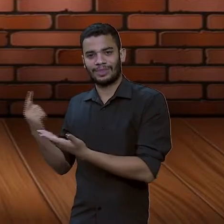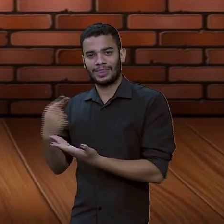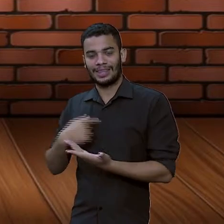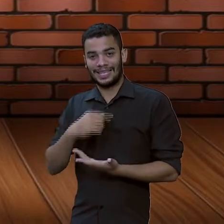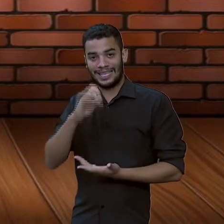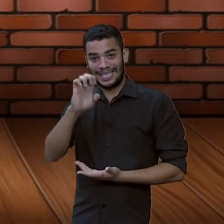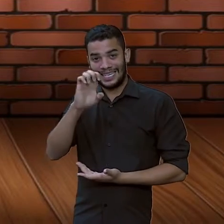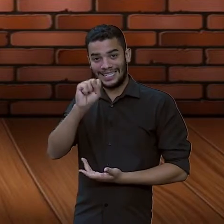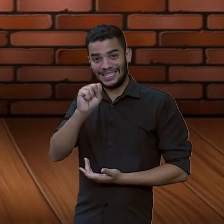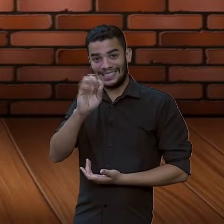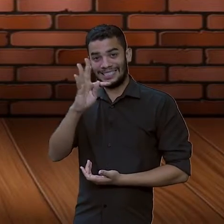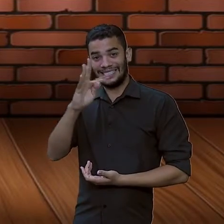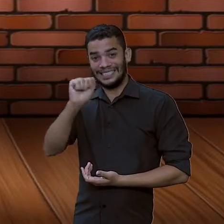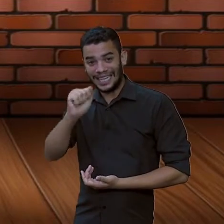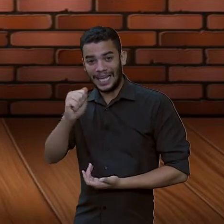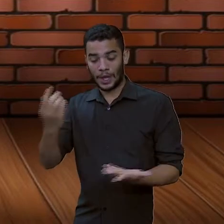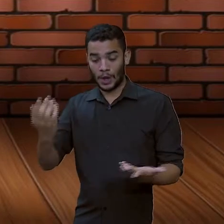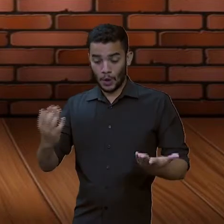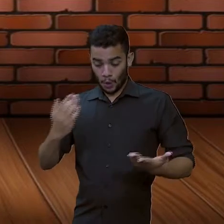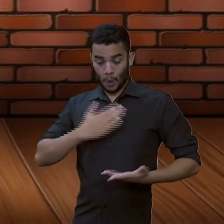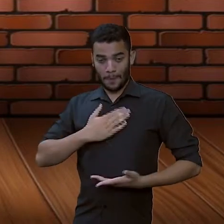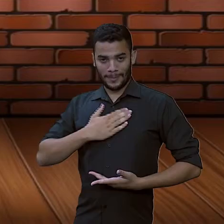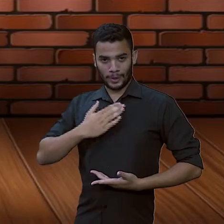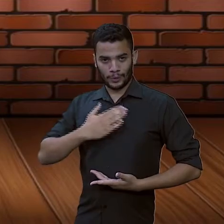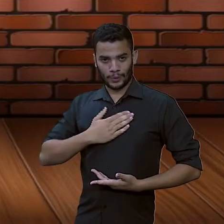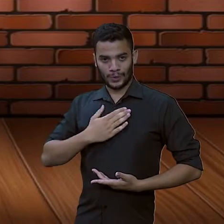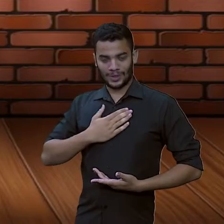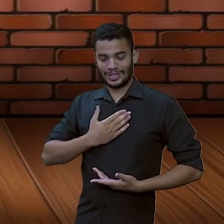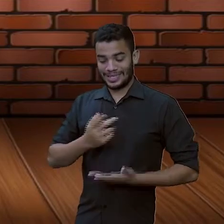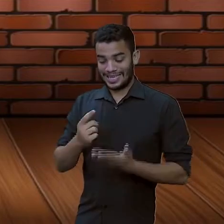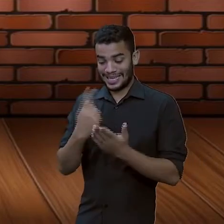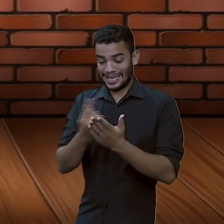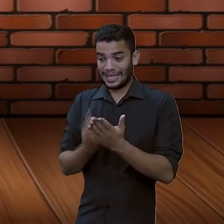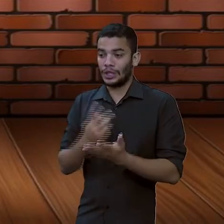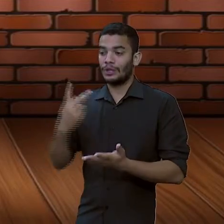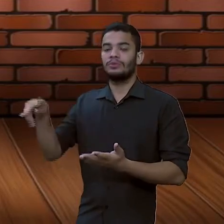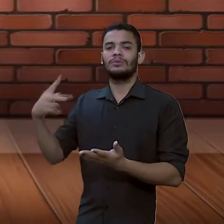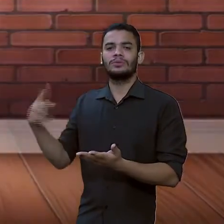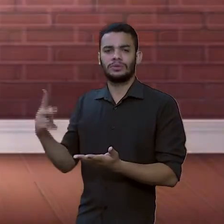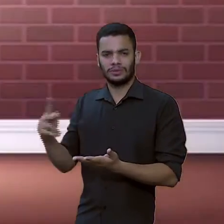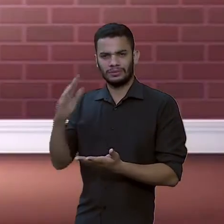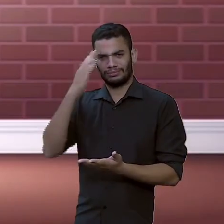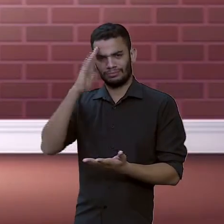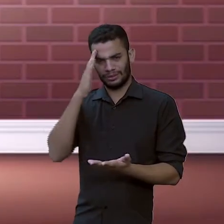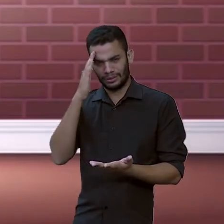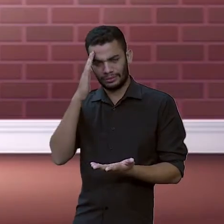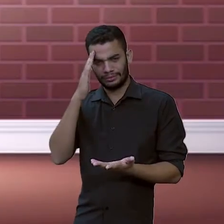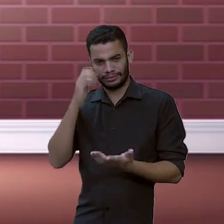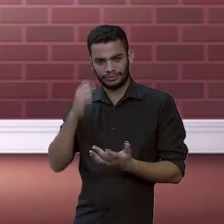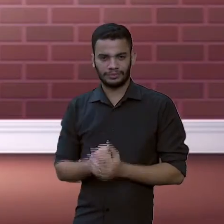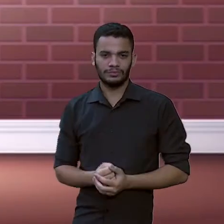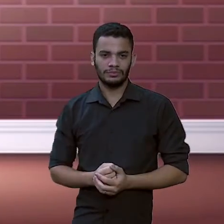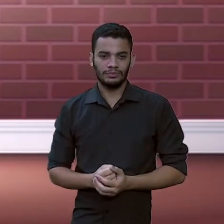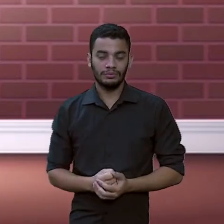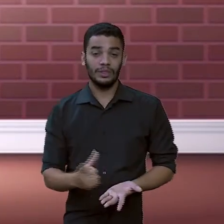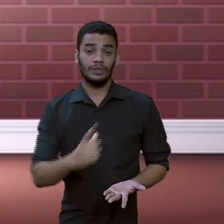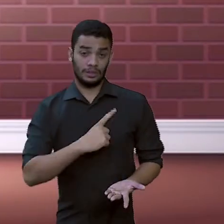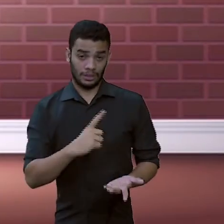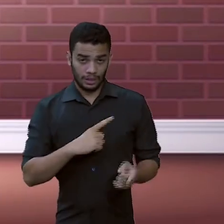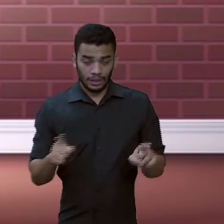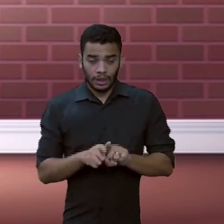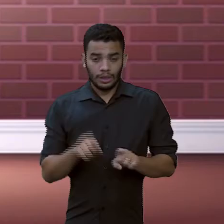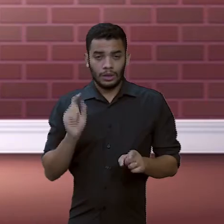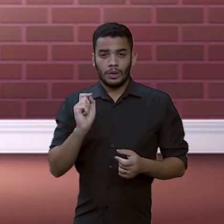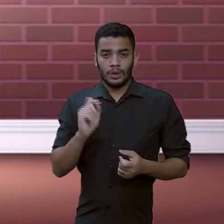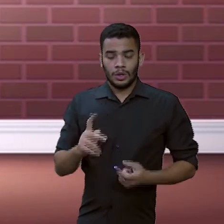pronome ele auxilia o verbo estar. Agora, os pronomes possessivos. Bem, eles indicam a